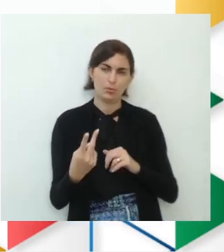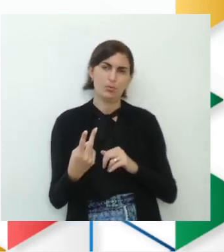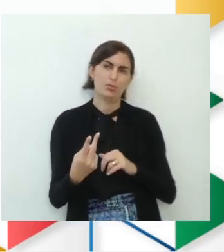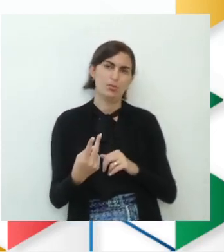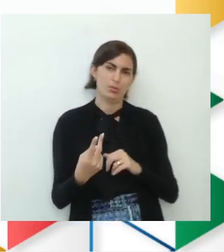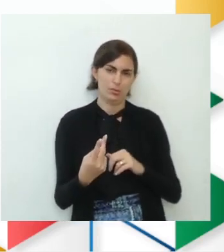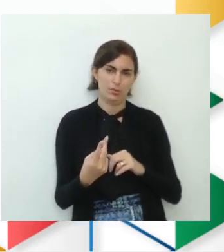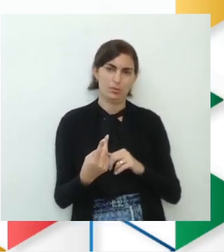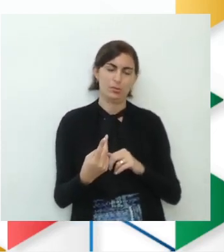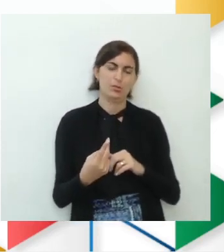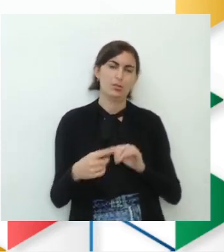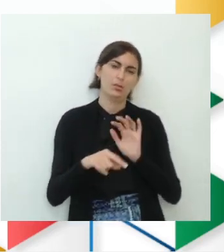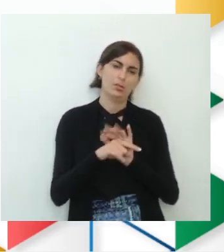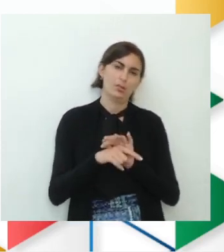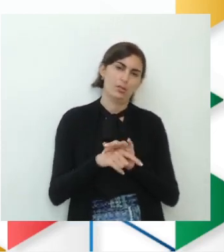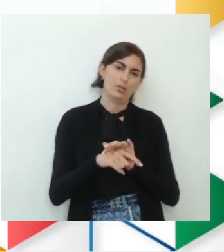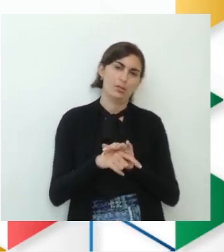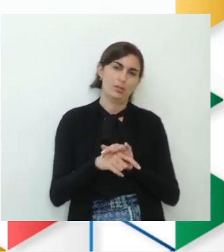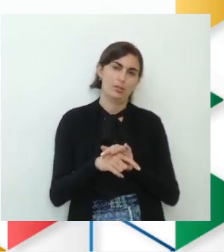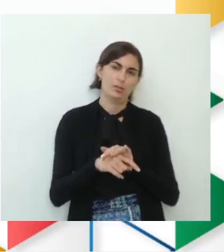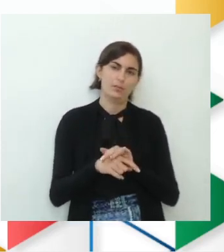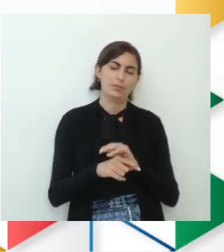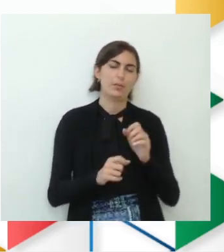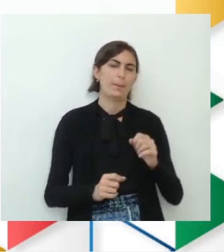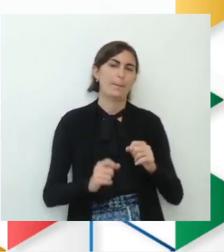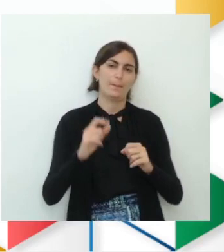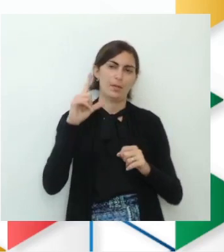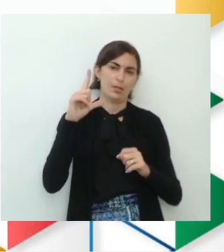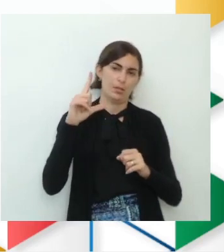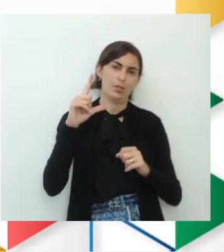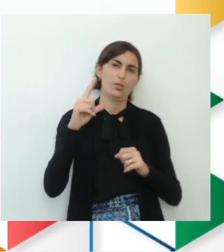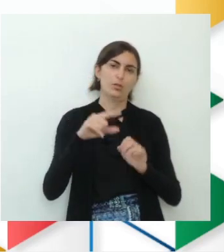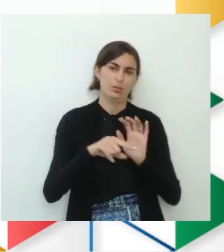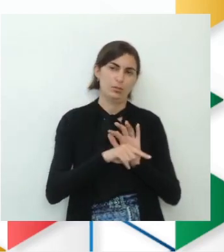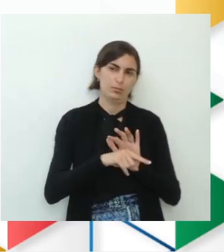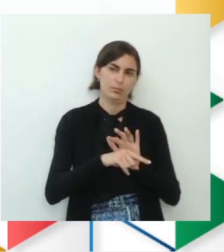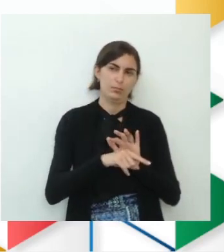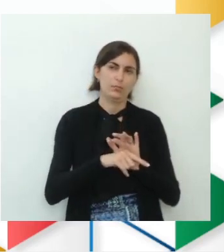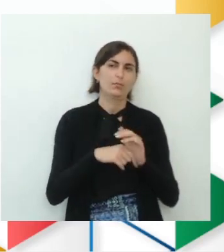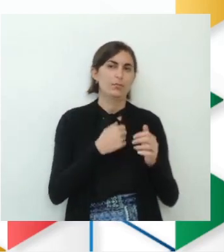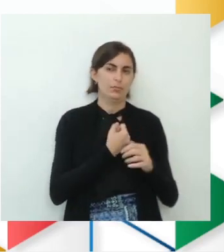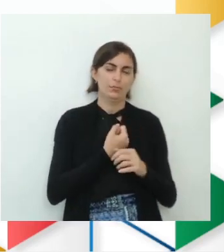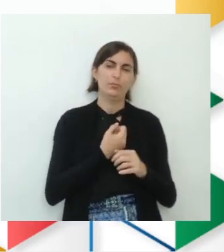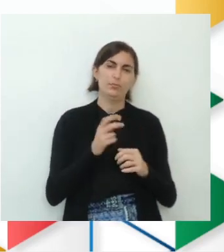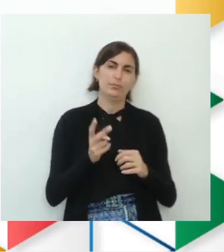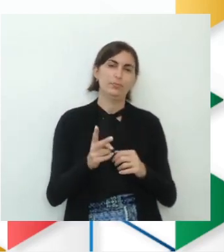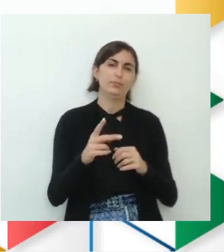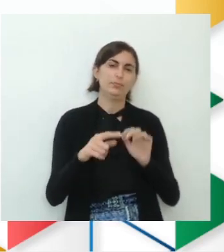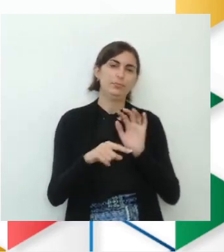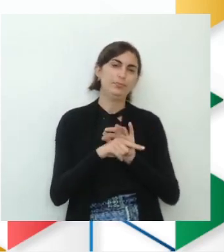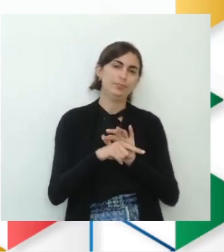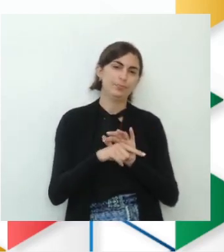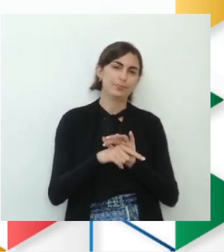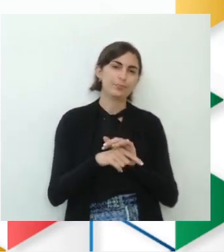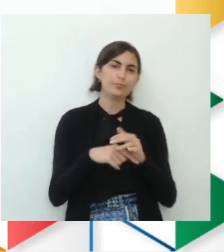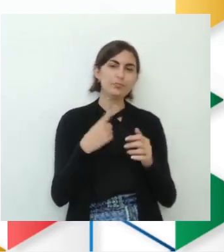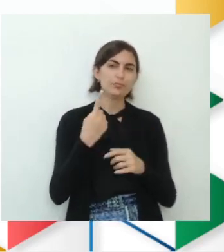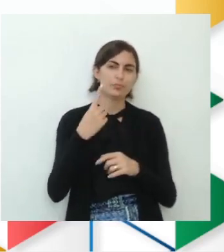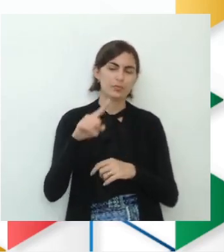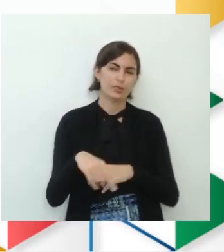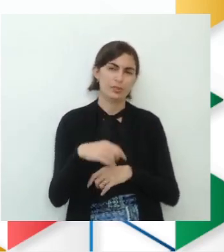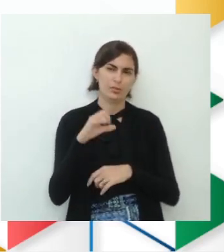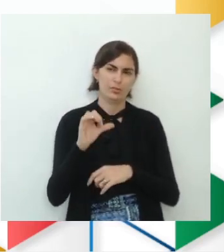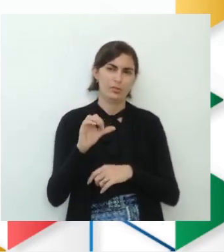2,6 negativos dá o sinal do maior, que é o negativo, tá bom? O número vai ficar negativo. Então, 1,9